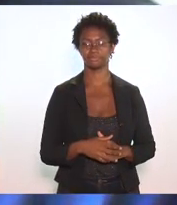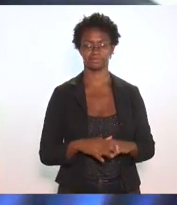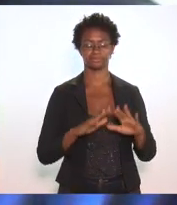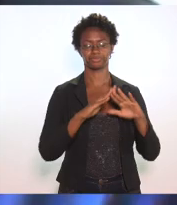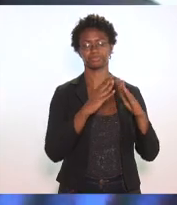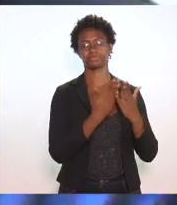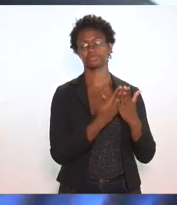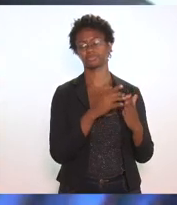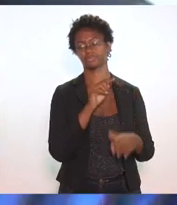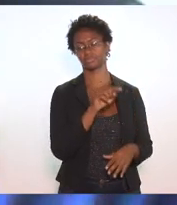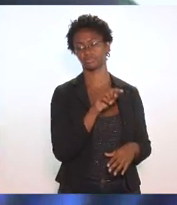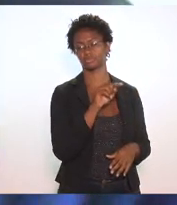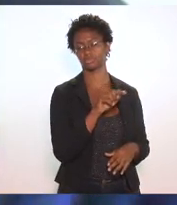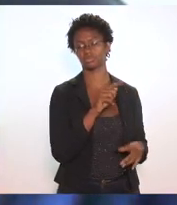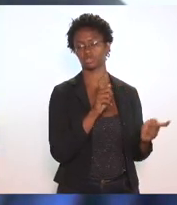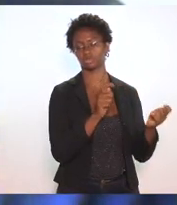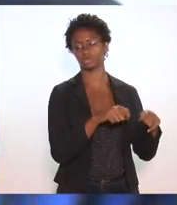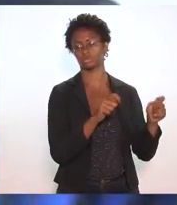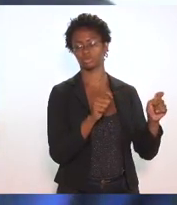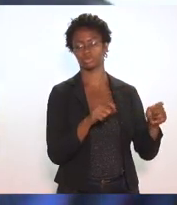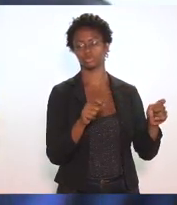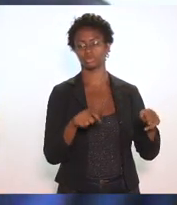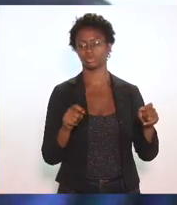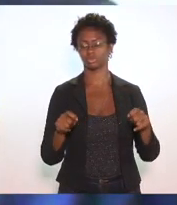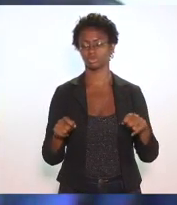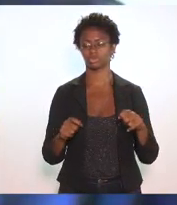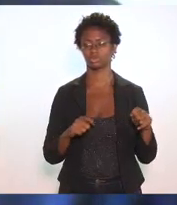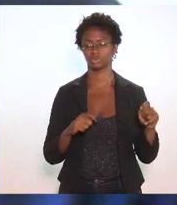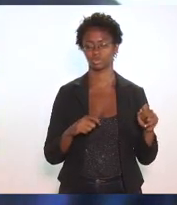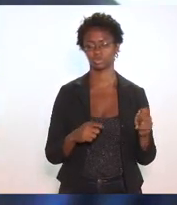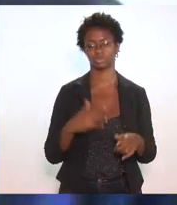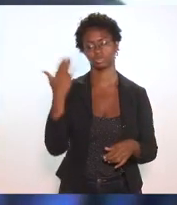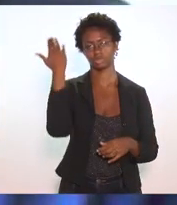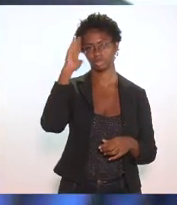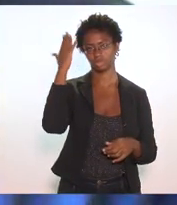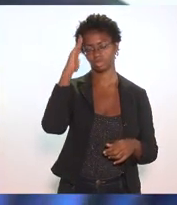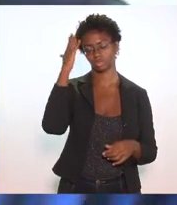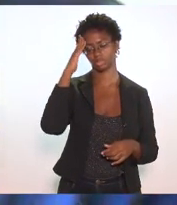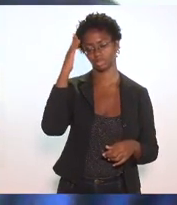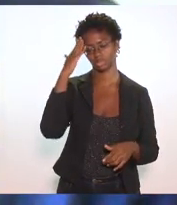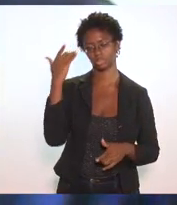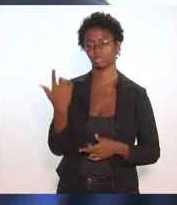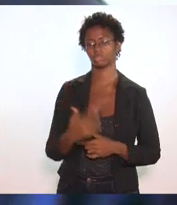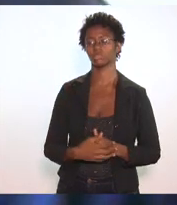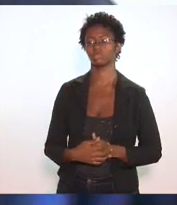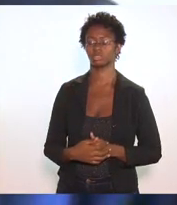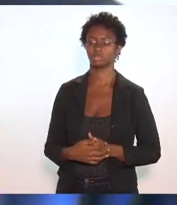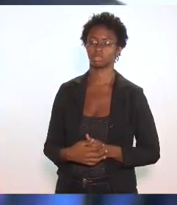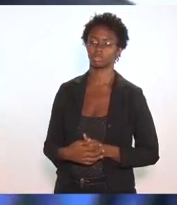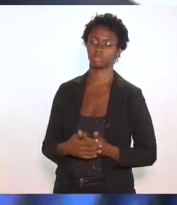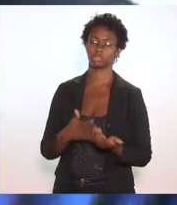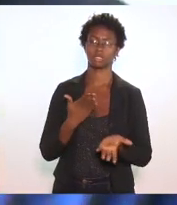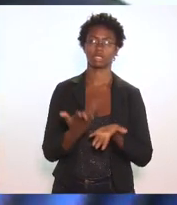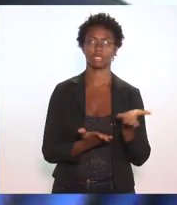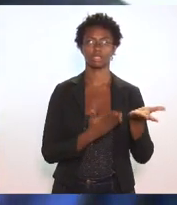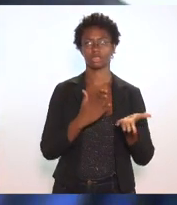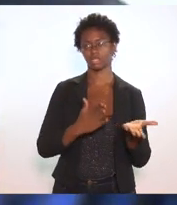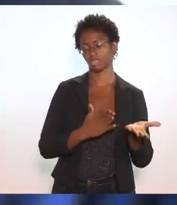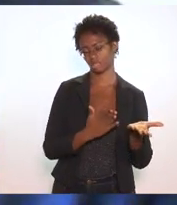escolas, na medida das possibilidades do seu funcionamento, entendam que tratar a pandemia não é só